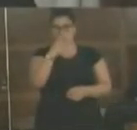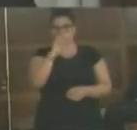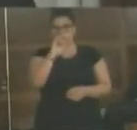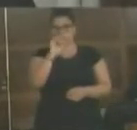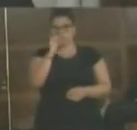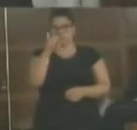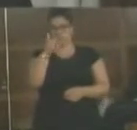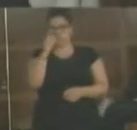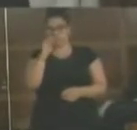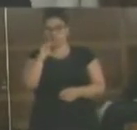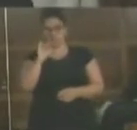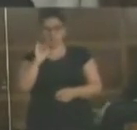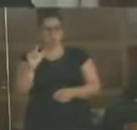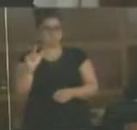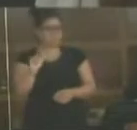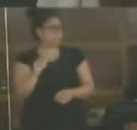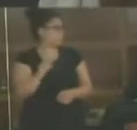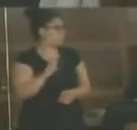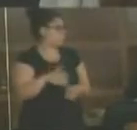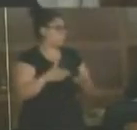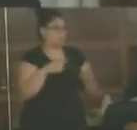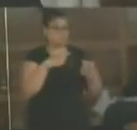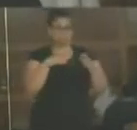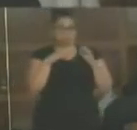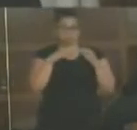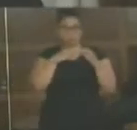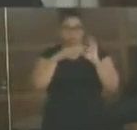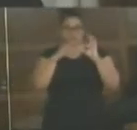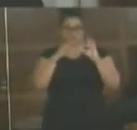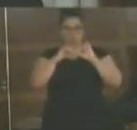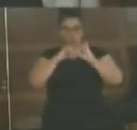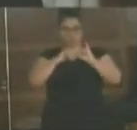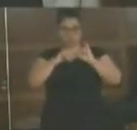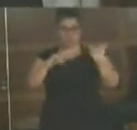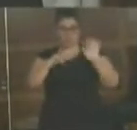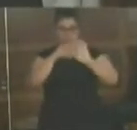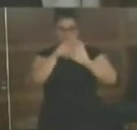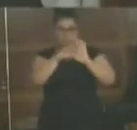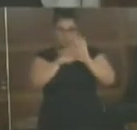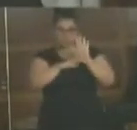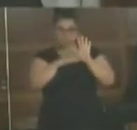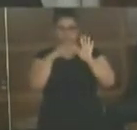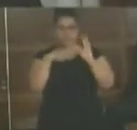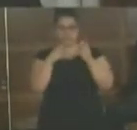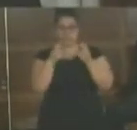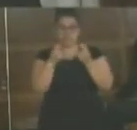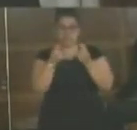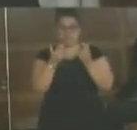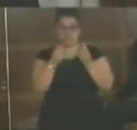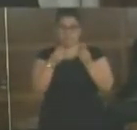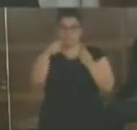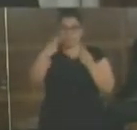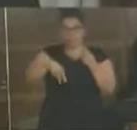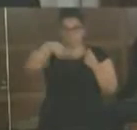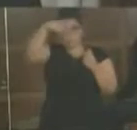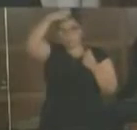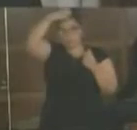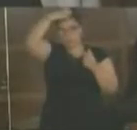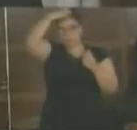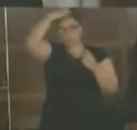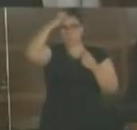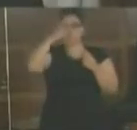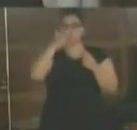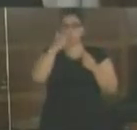8.406.000. Bem, diante de todos esses dados, né, que mesmo com tanto dinheiro, infelizmente, Angra dos Reis se transformou